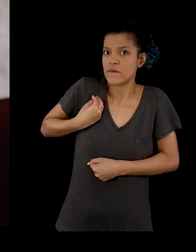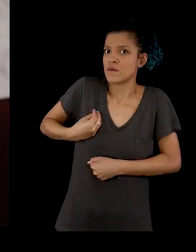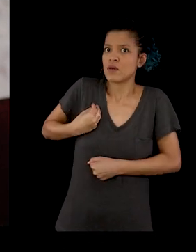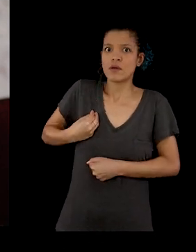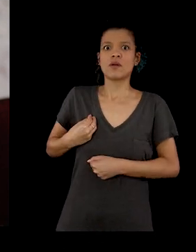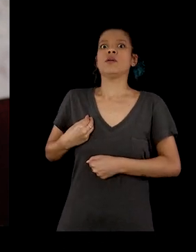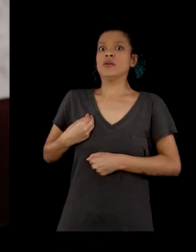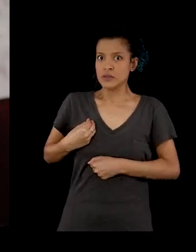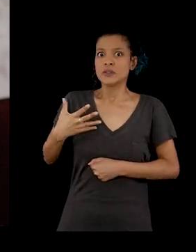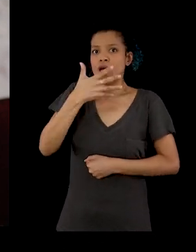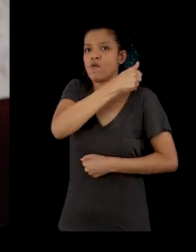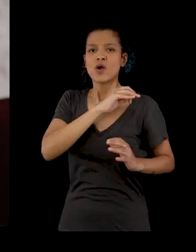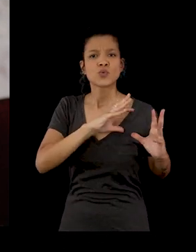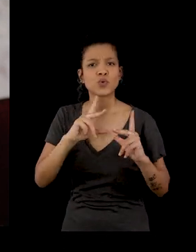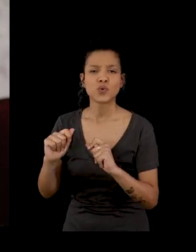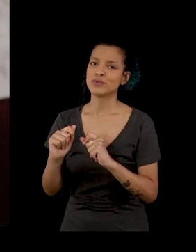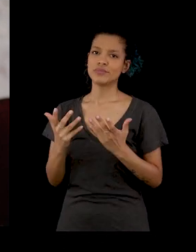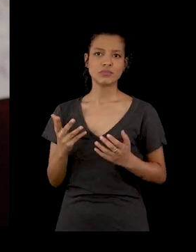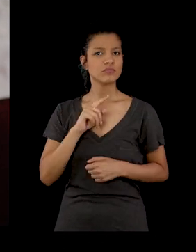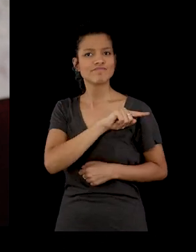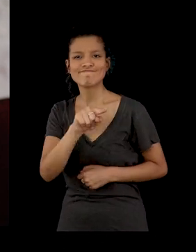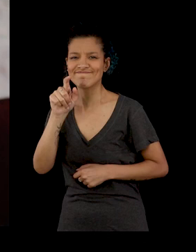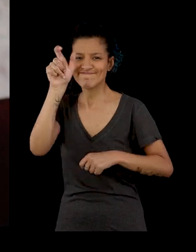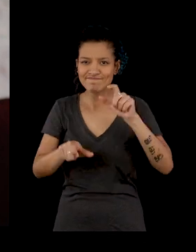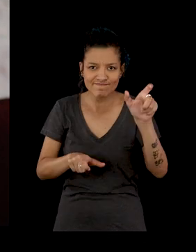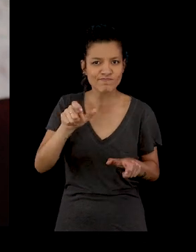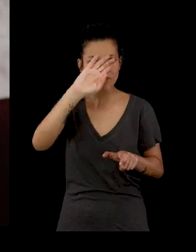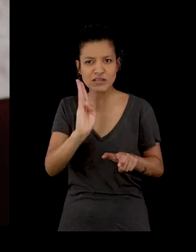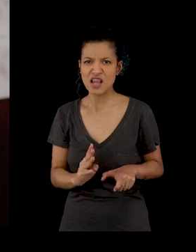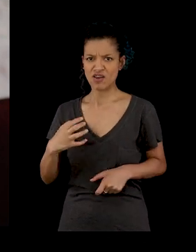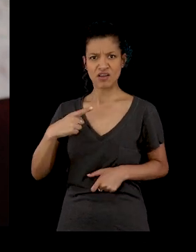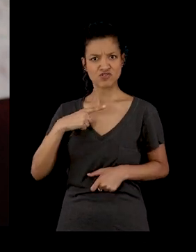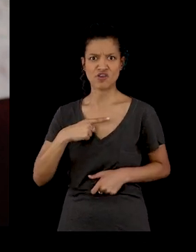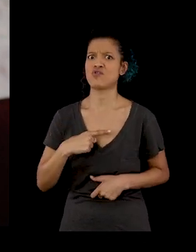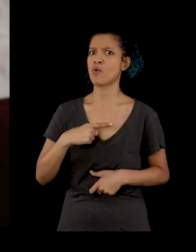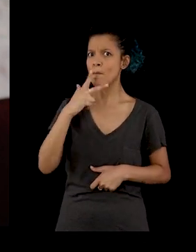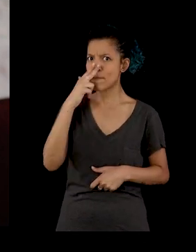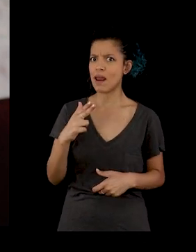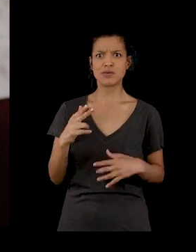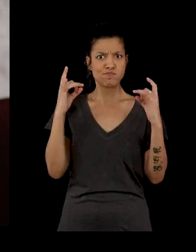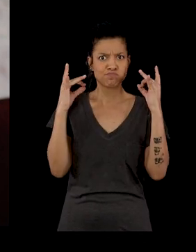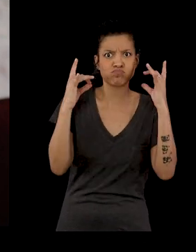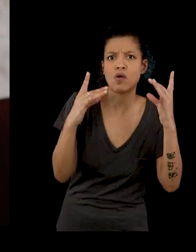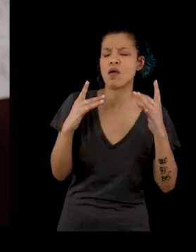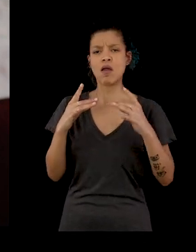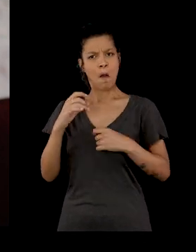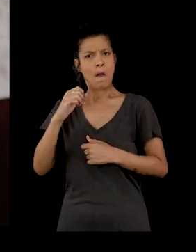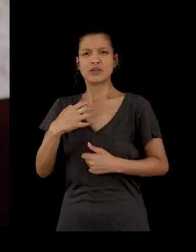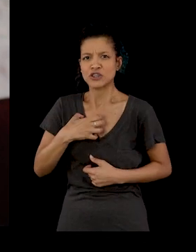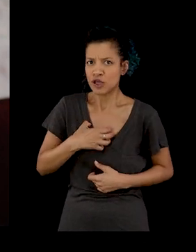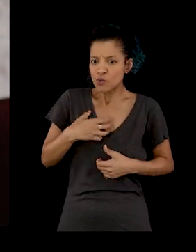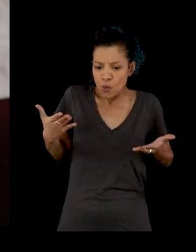do brasileiro, né? Toda a agressividade, toda a estupidez, a imensa burrice